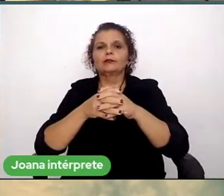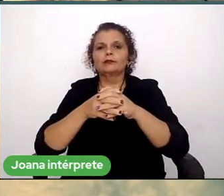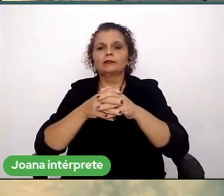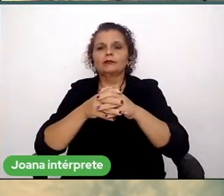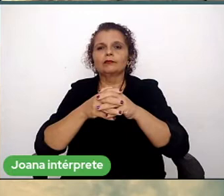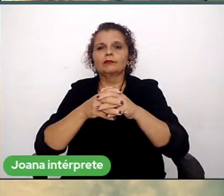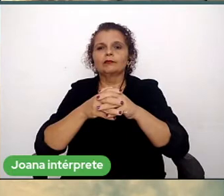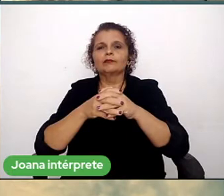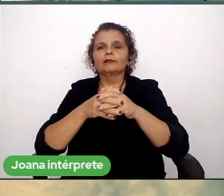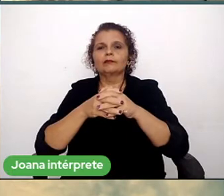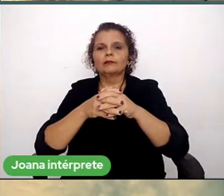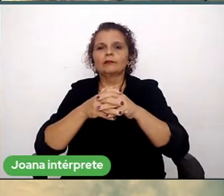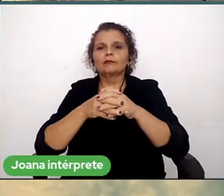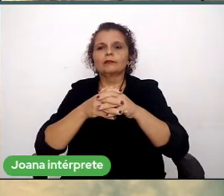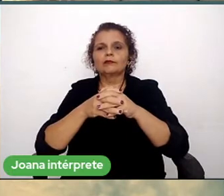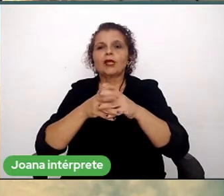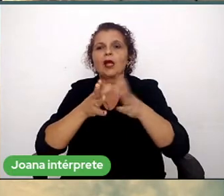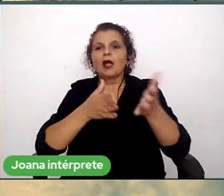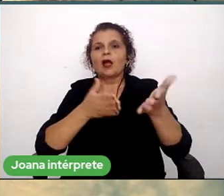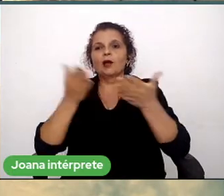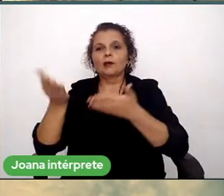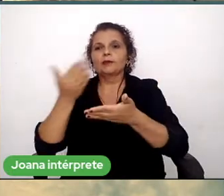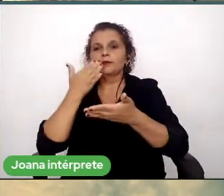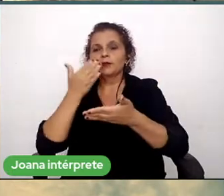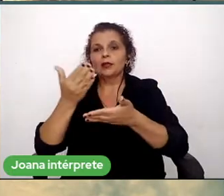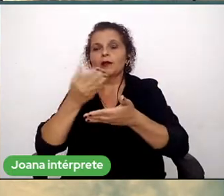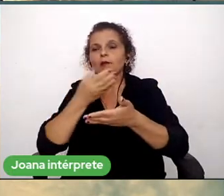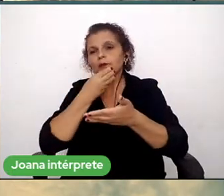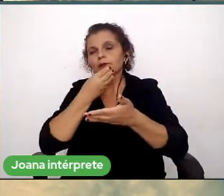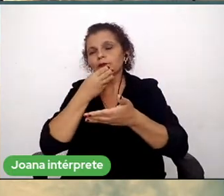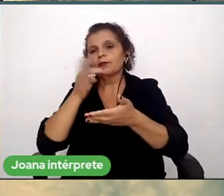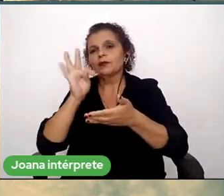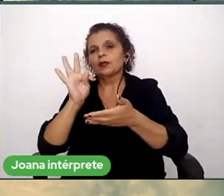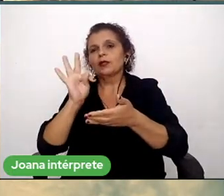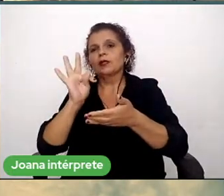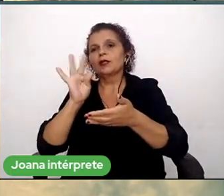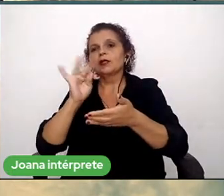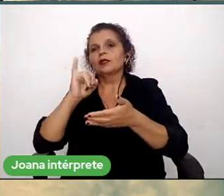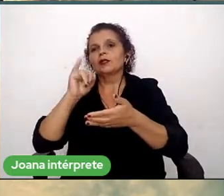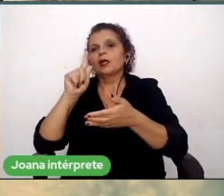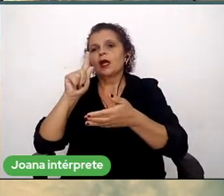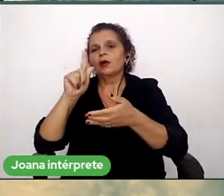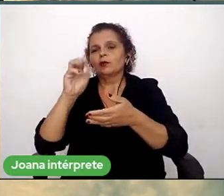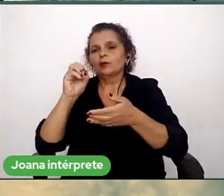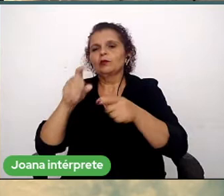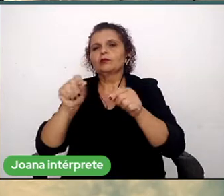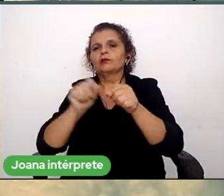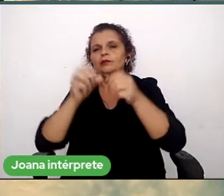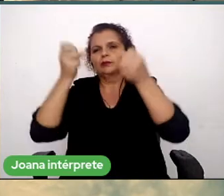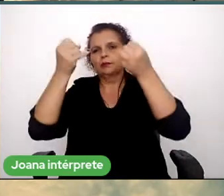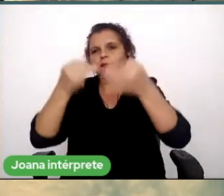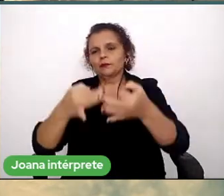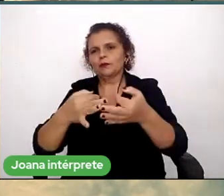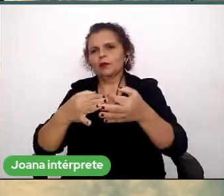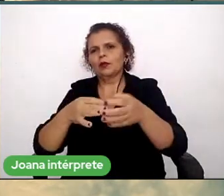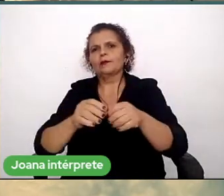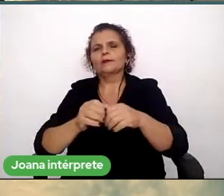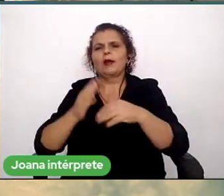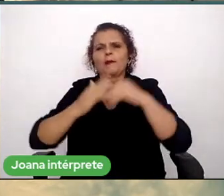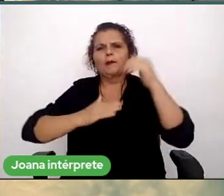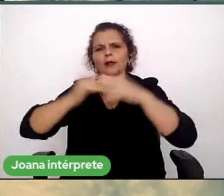e agora eu passo a palavra que o Tiago que vai falar um pouquinho para gente sobre Quais são as práticas de modo de